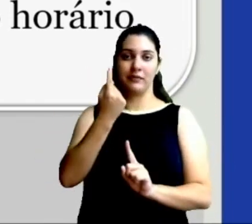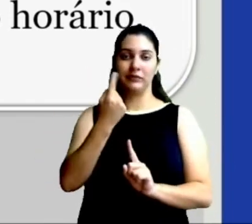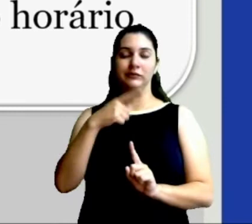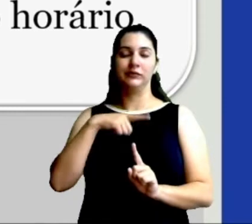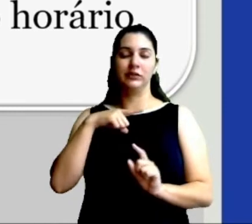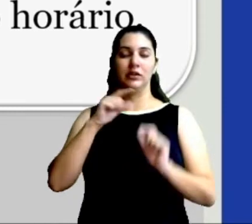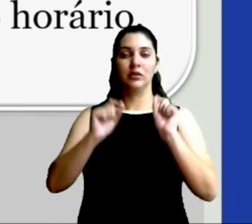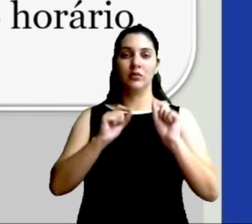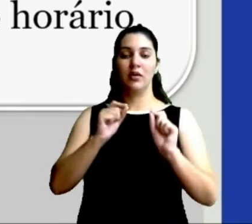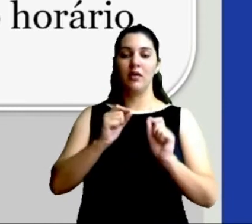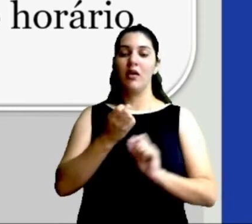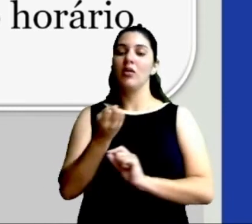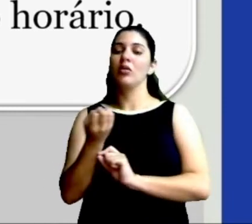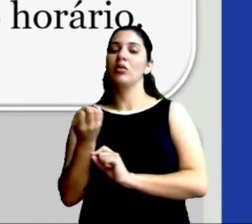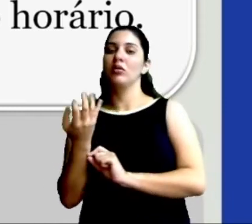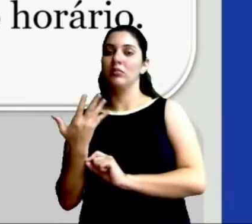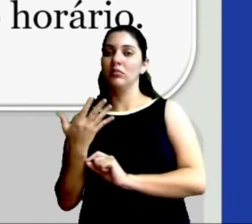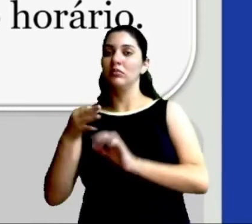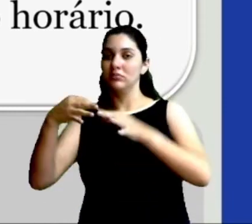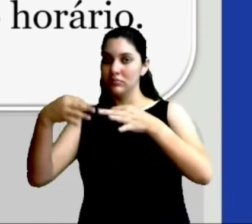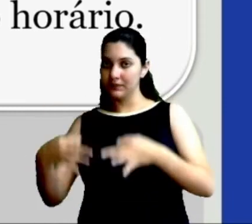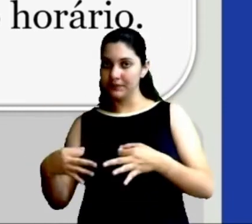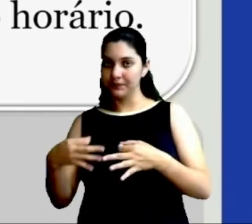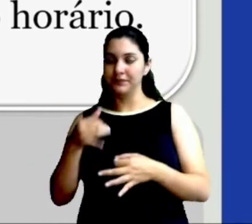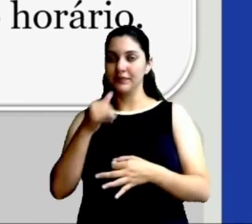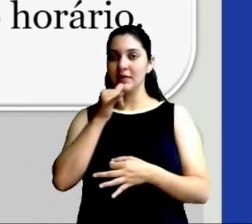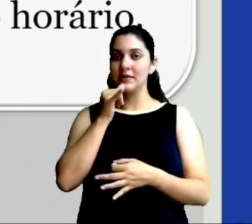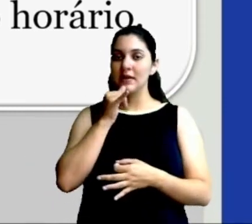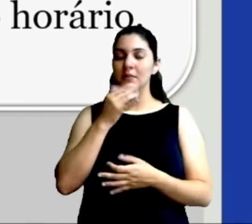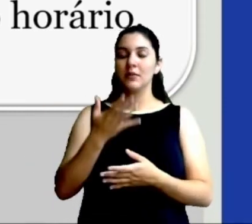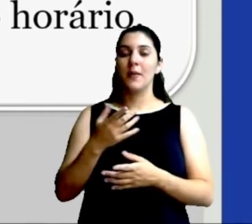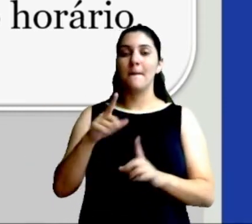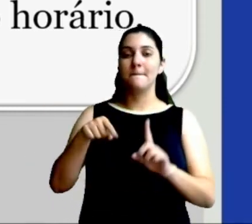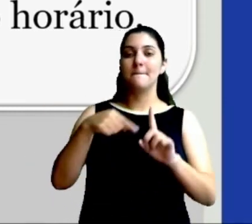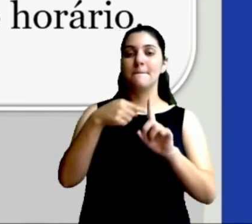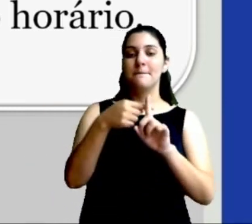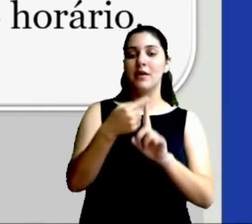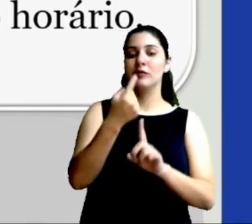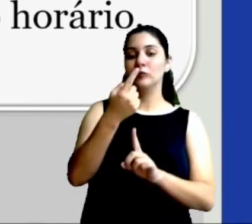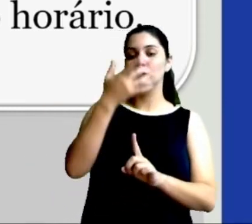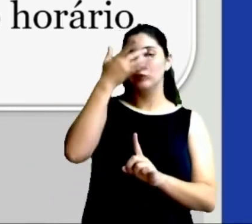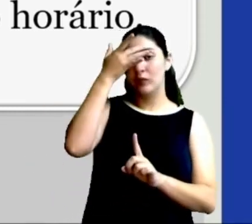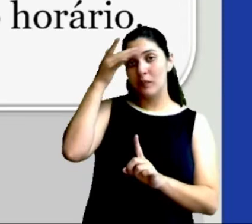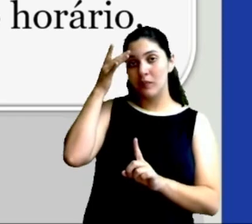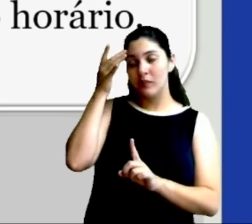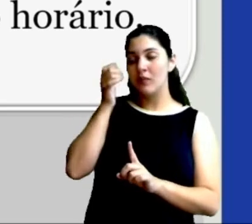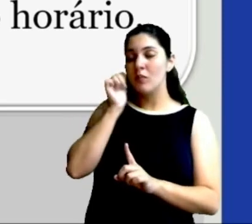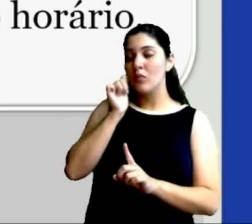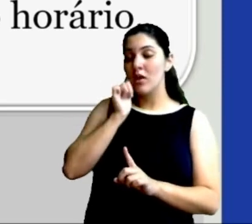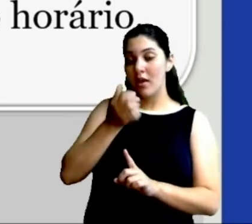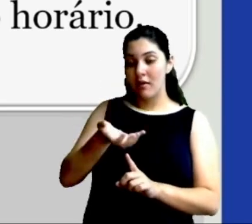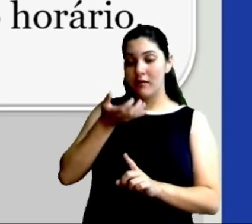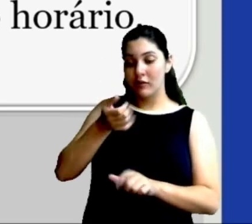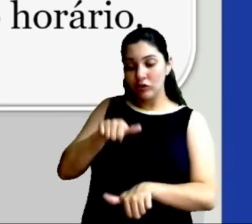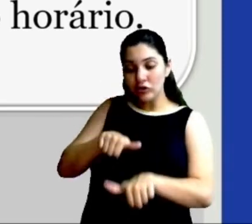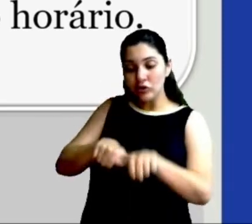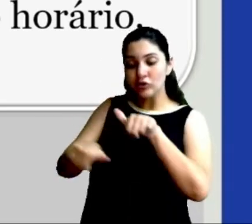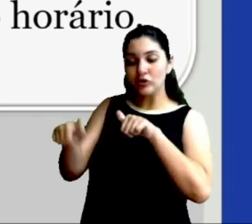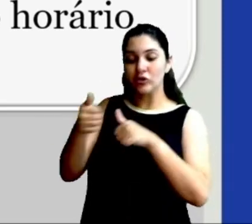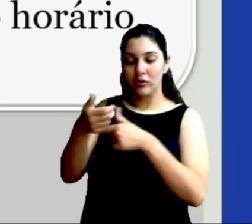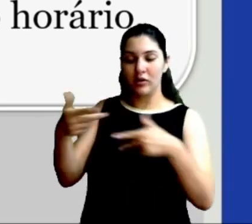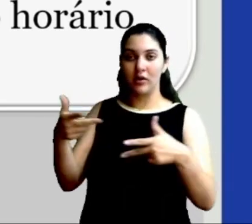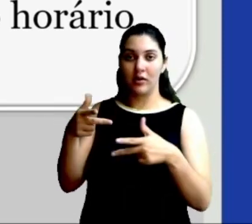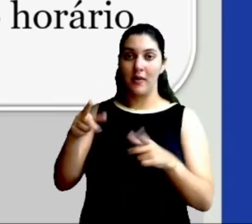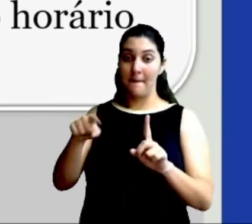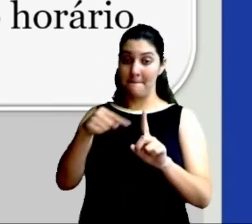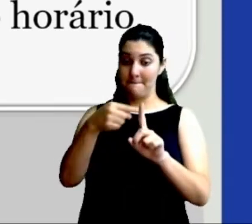vai ter que ficar no plural, certo, gente? Então, nos exemplos, ó, mais de uma mulher quis trocar as mercadorias. Então,